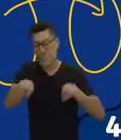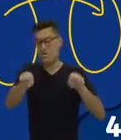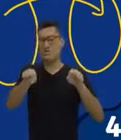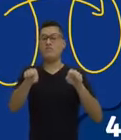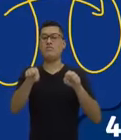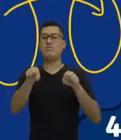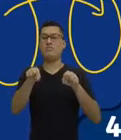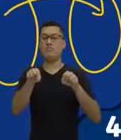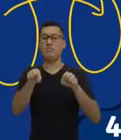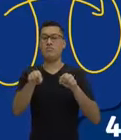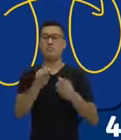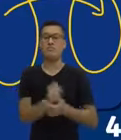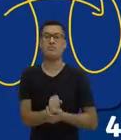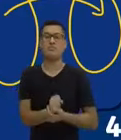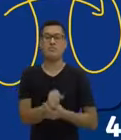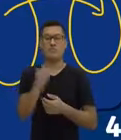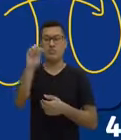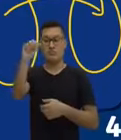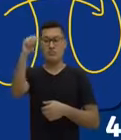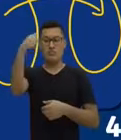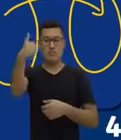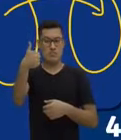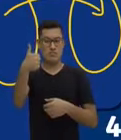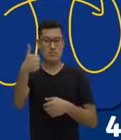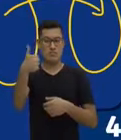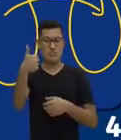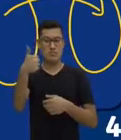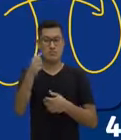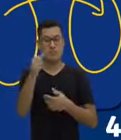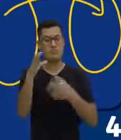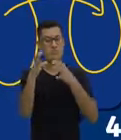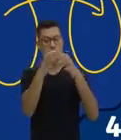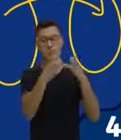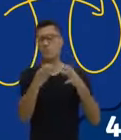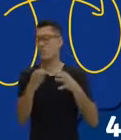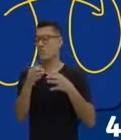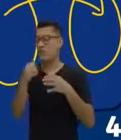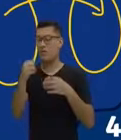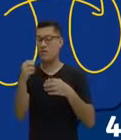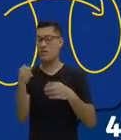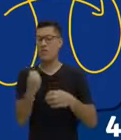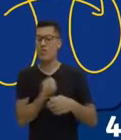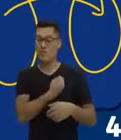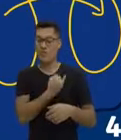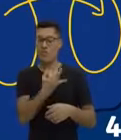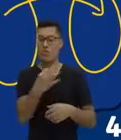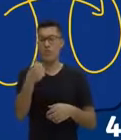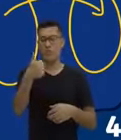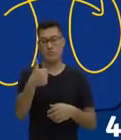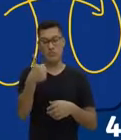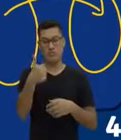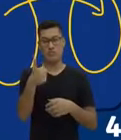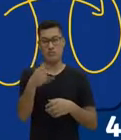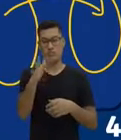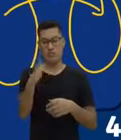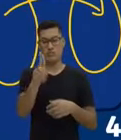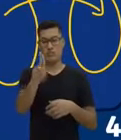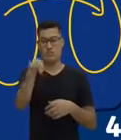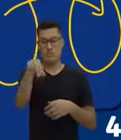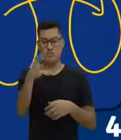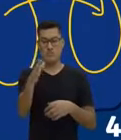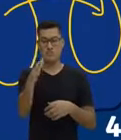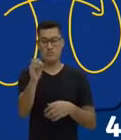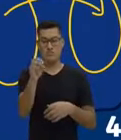O expoente, né? O expoente, na verdade, né? Ele, no caso, vale 1. Isso. Tá? Então, daí que vem o nome função do primeiro